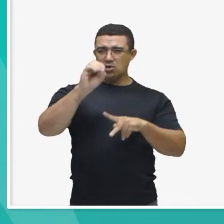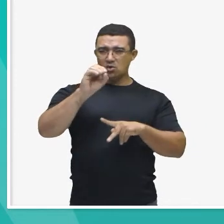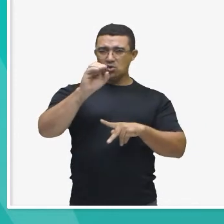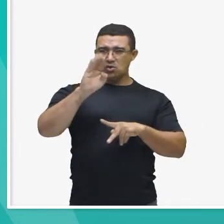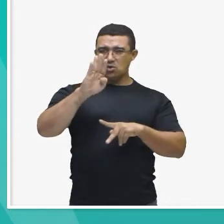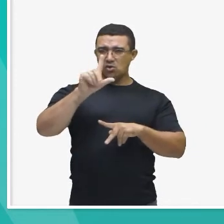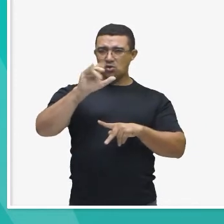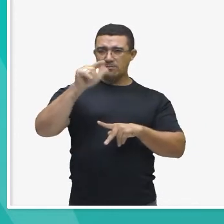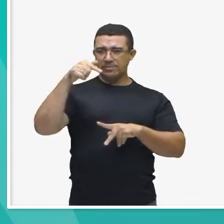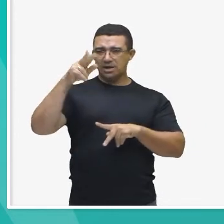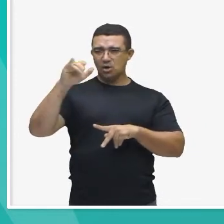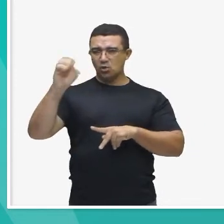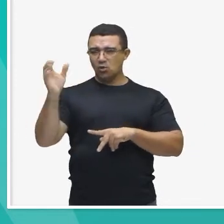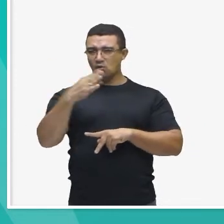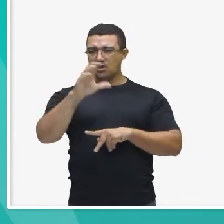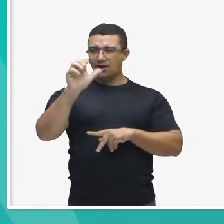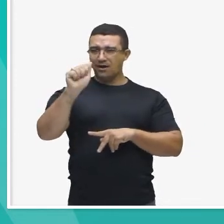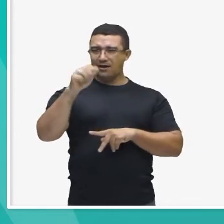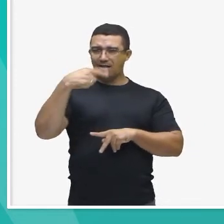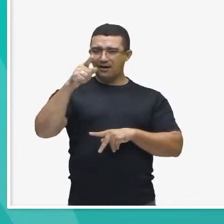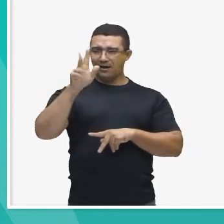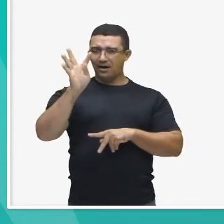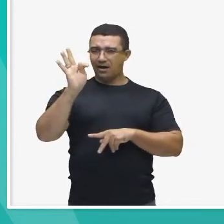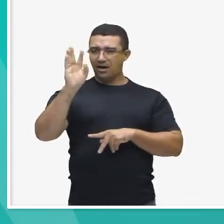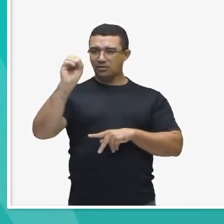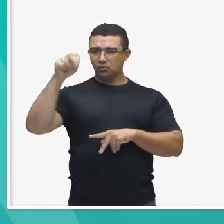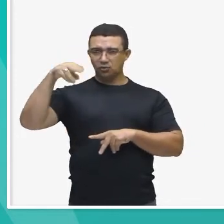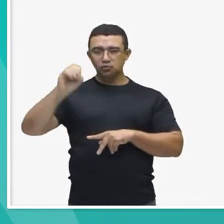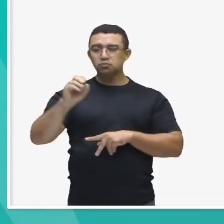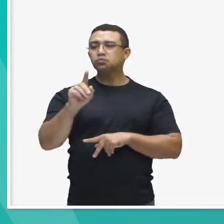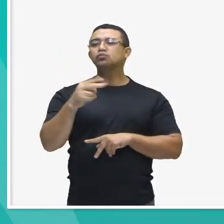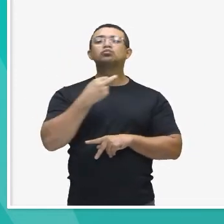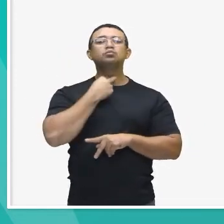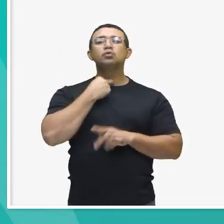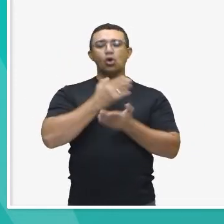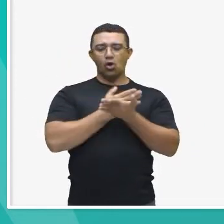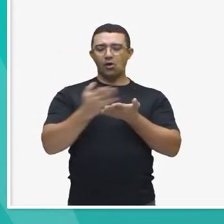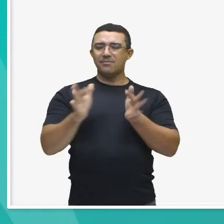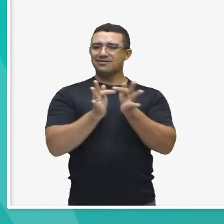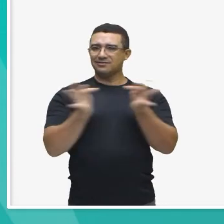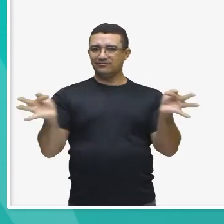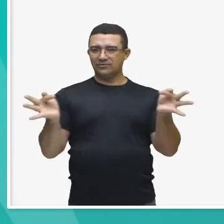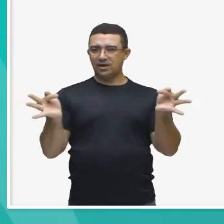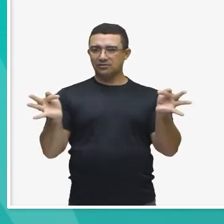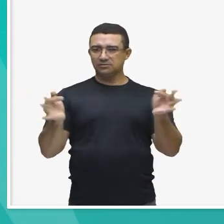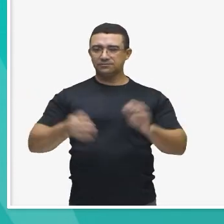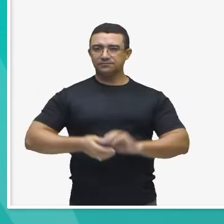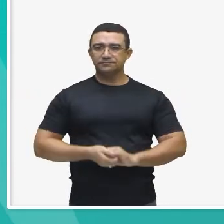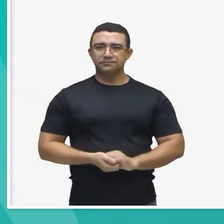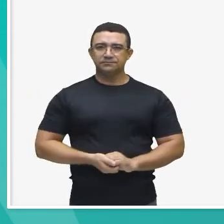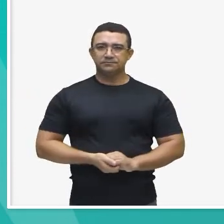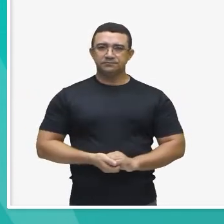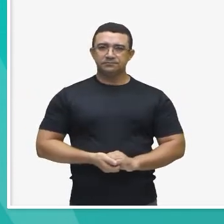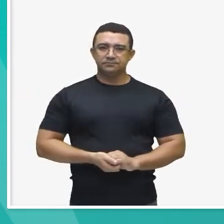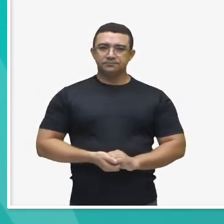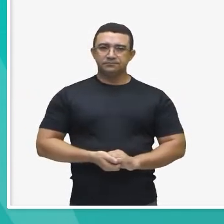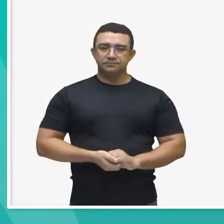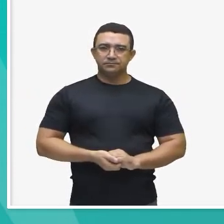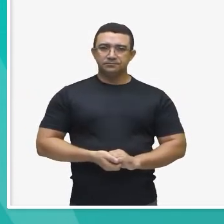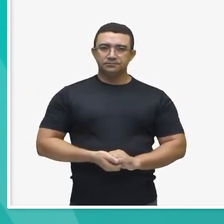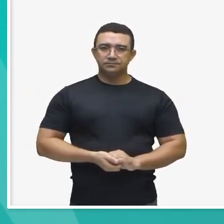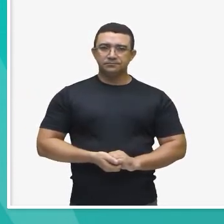gente? Não se deve iniciar a oração com pronomes oblíquo átonos, tá